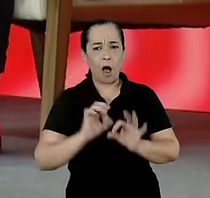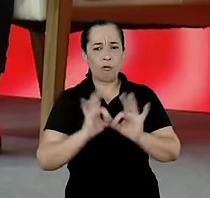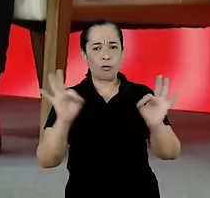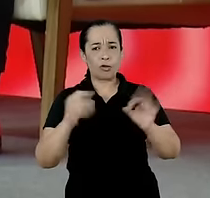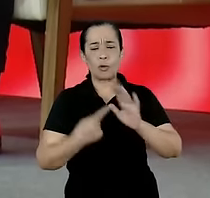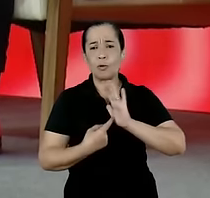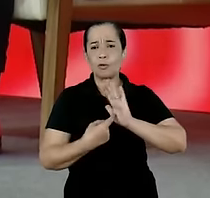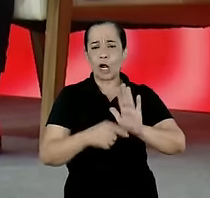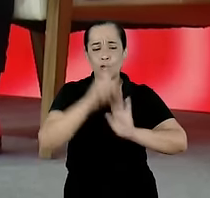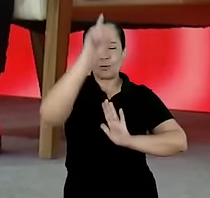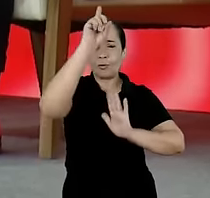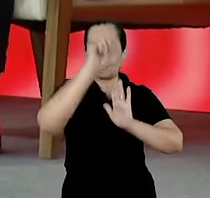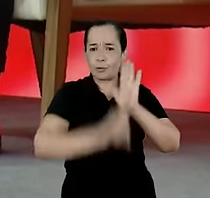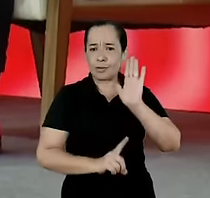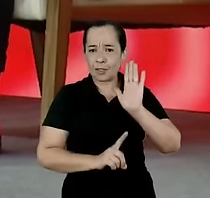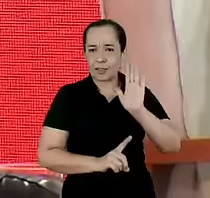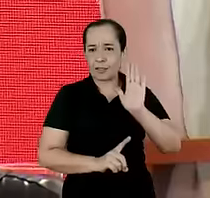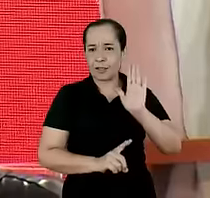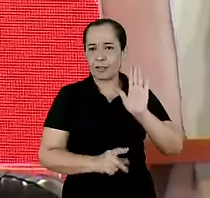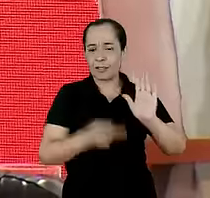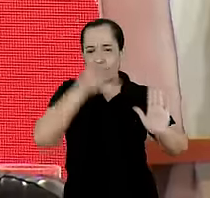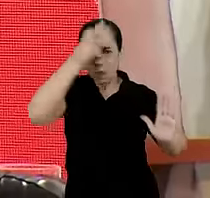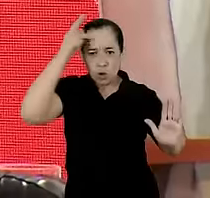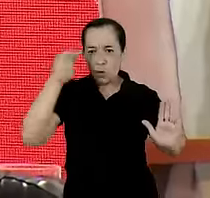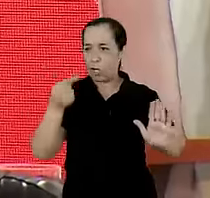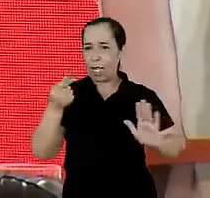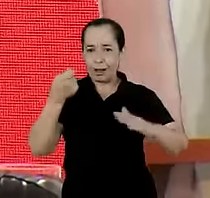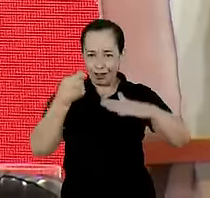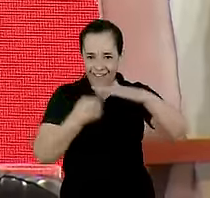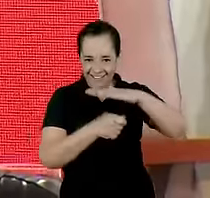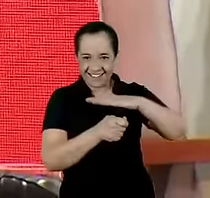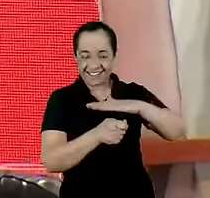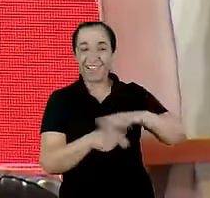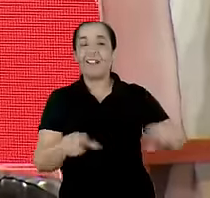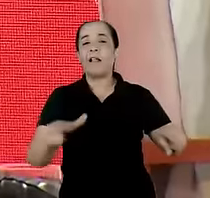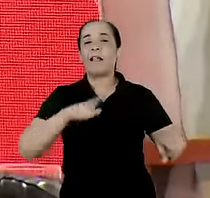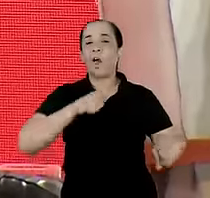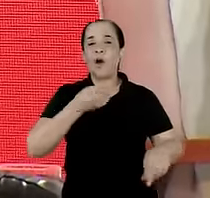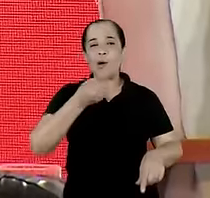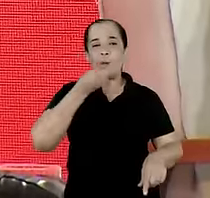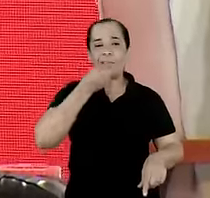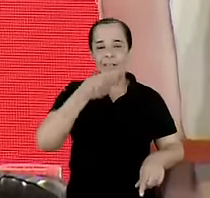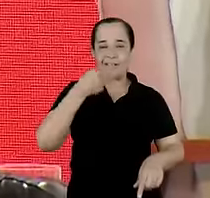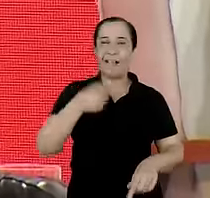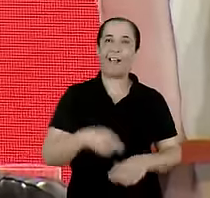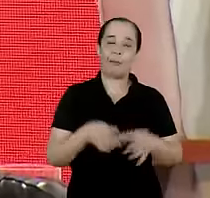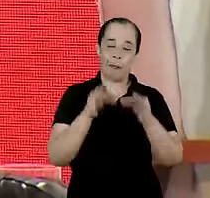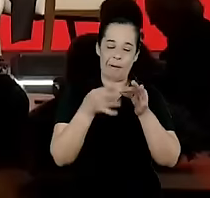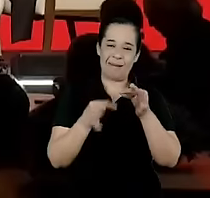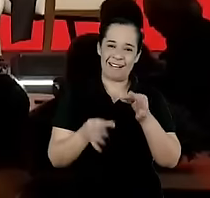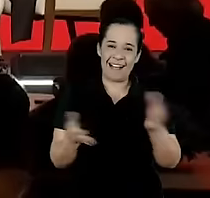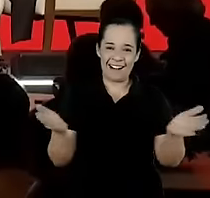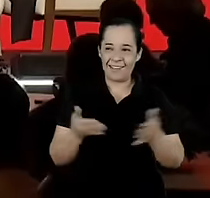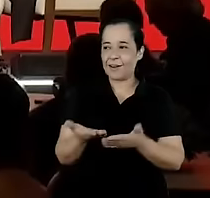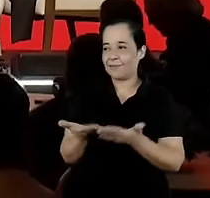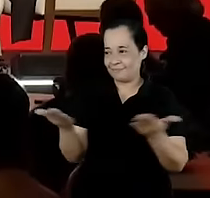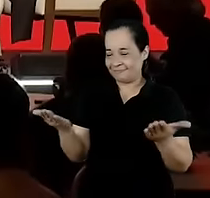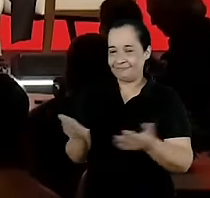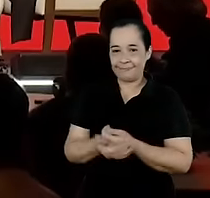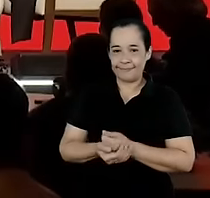investidores do Mercado de Capitais enfim a gente vai ter oportunidade de falar sobre isso acho que eu já usei muito da palavra vou te devolver a